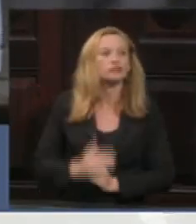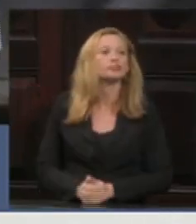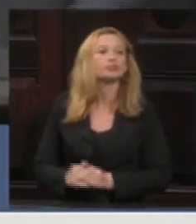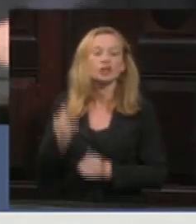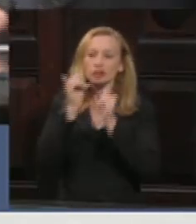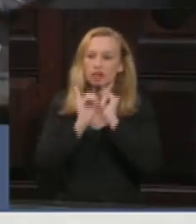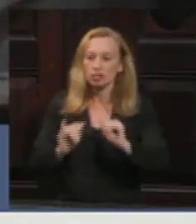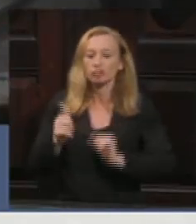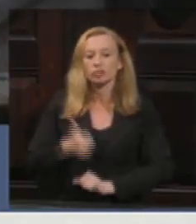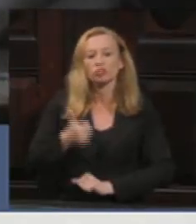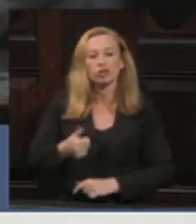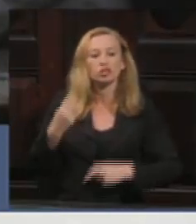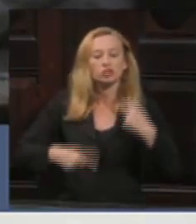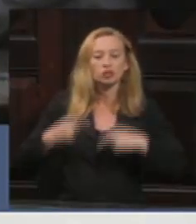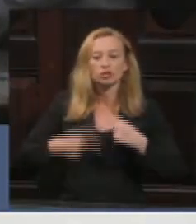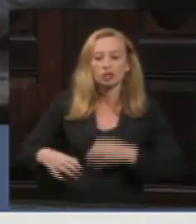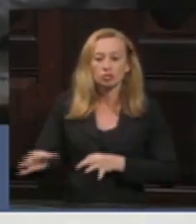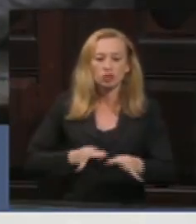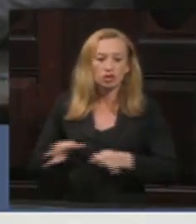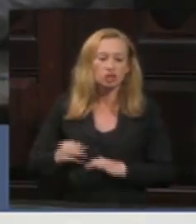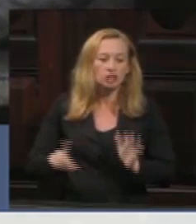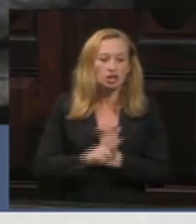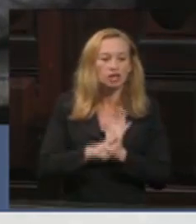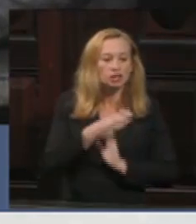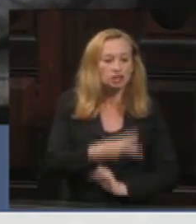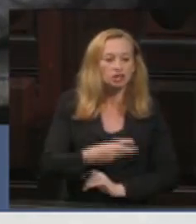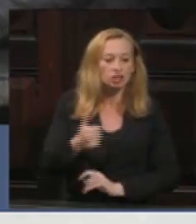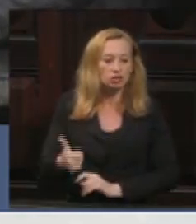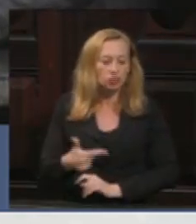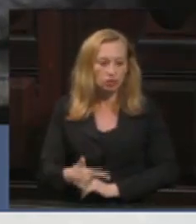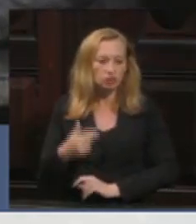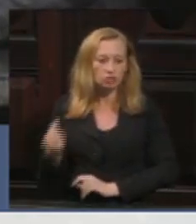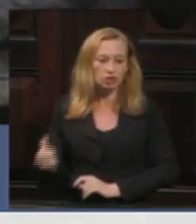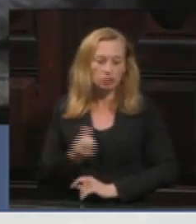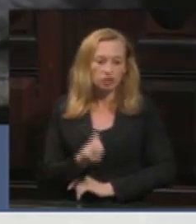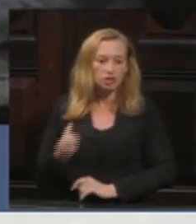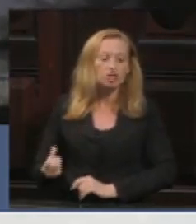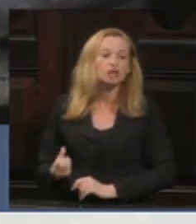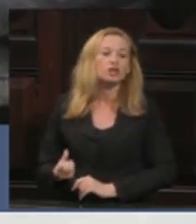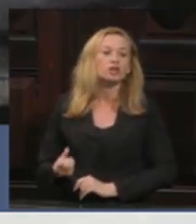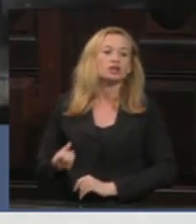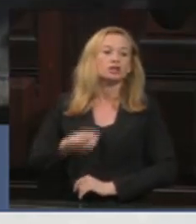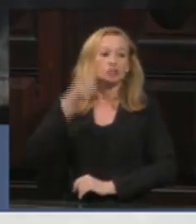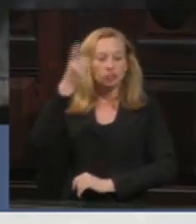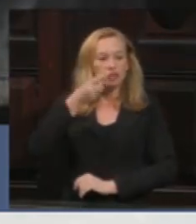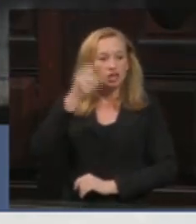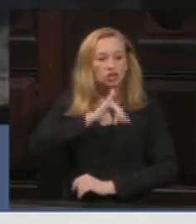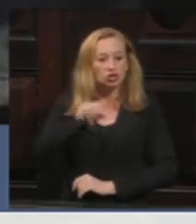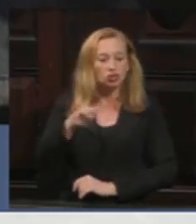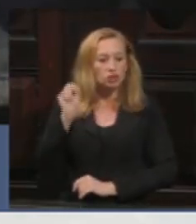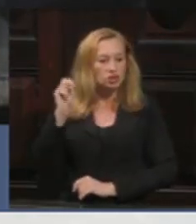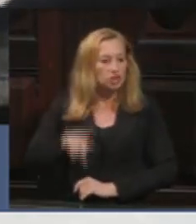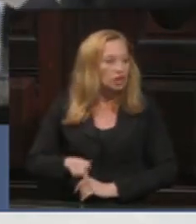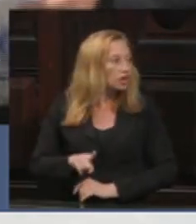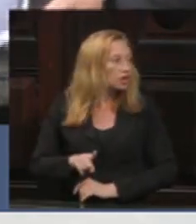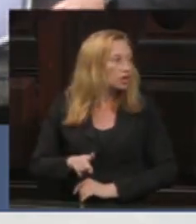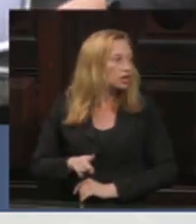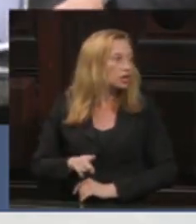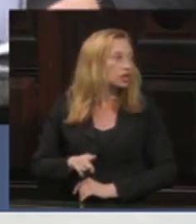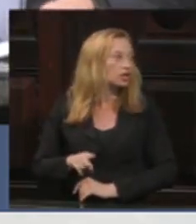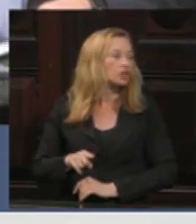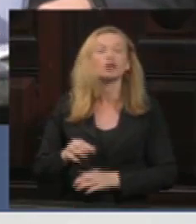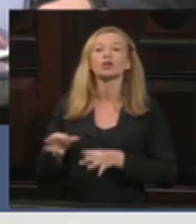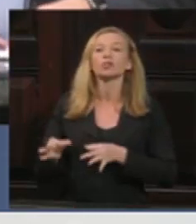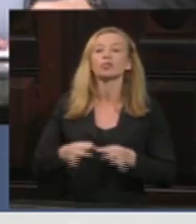Anuncio em primeira discussão, projeto de lei 3266-2014, autoria do deputado José Luiz Nance, que cria o programa Boa Visão na